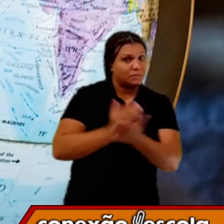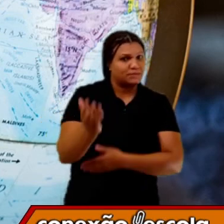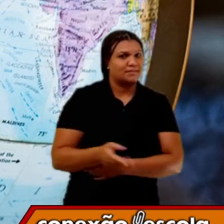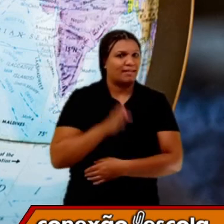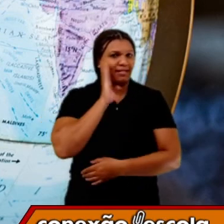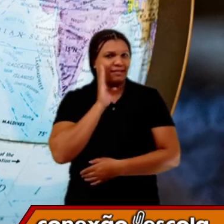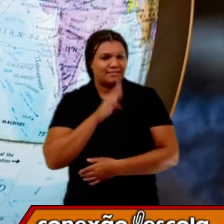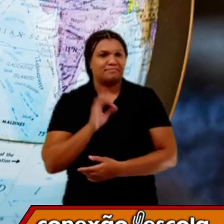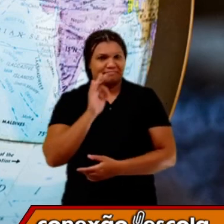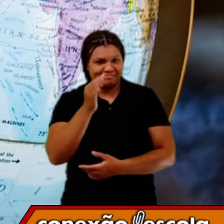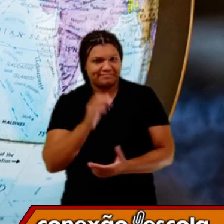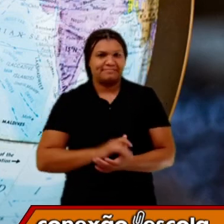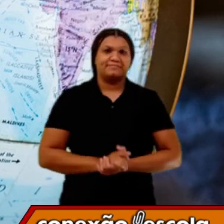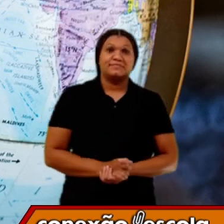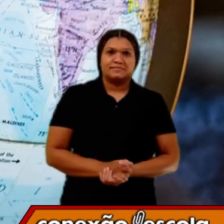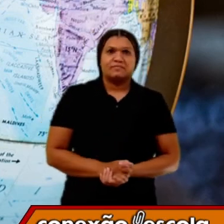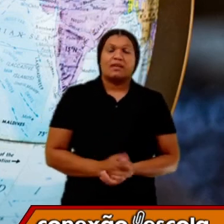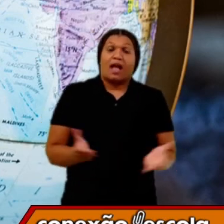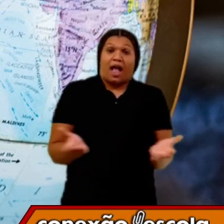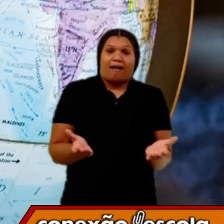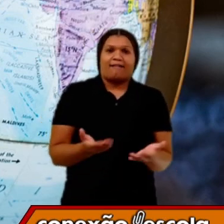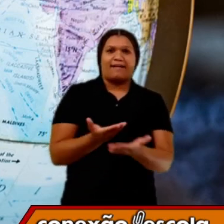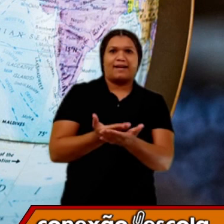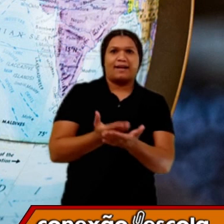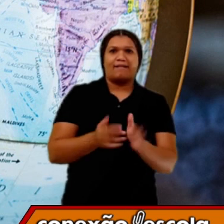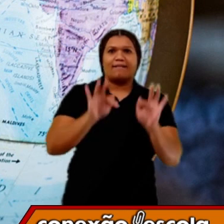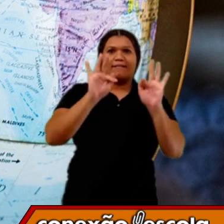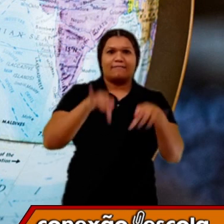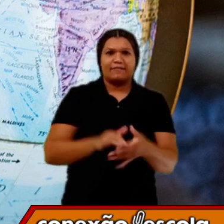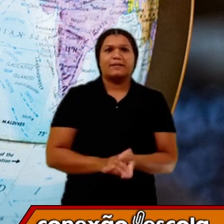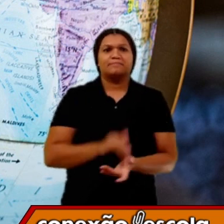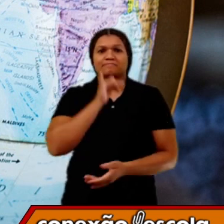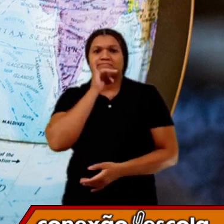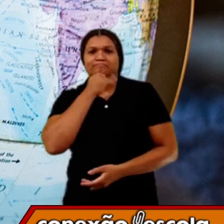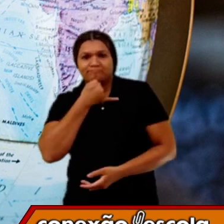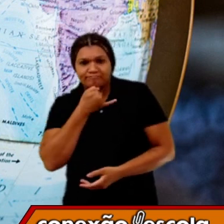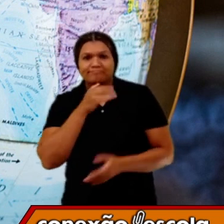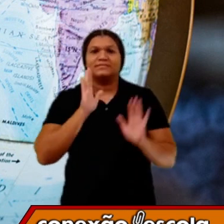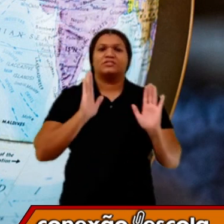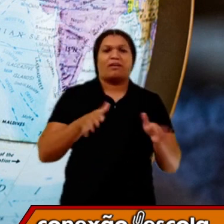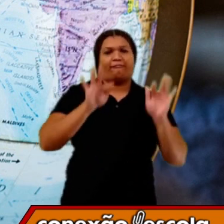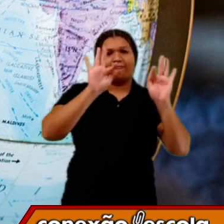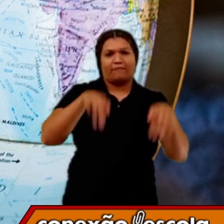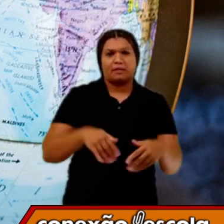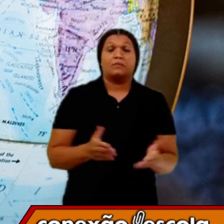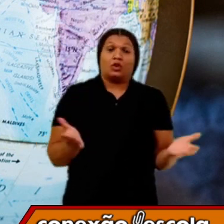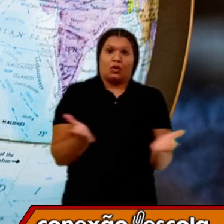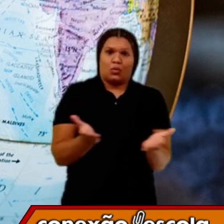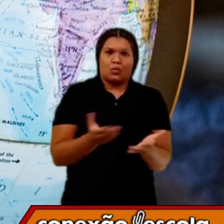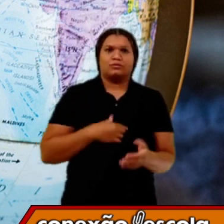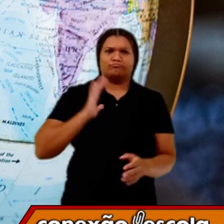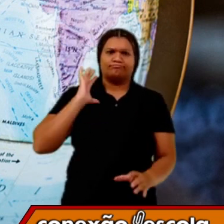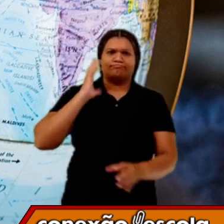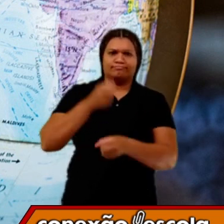hein? Bom, a nossa aula vai ficando por aqui. Infelizmente, estamos chegando ao fim. Hoje nós vimos